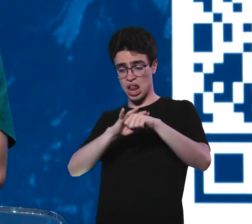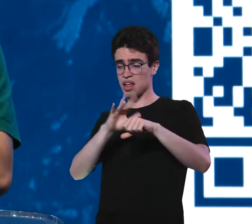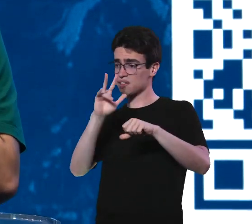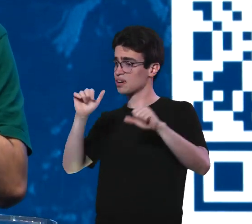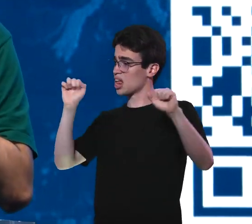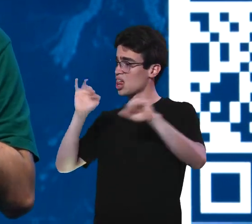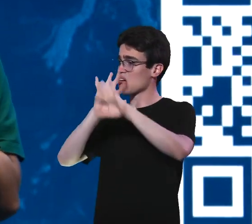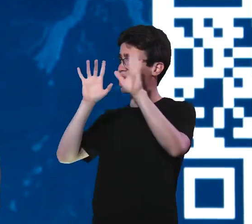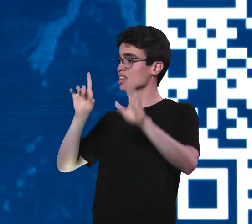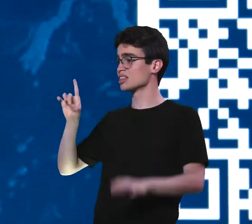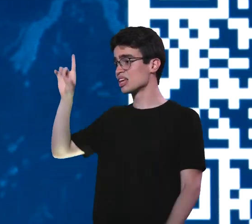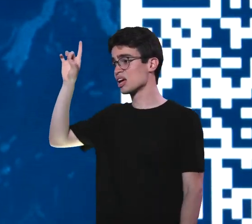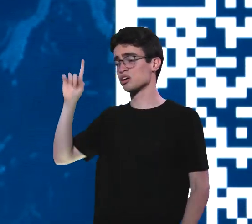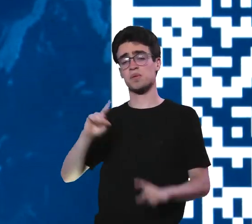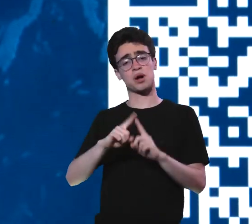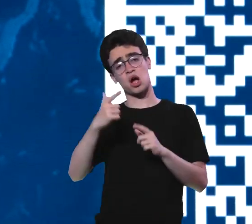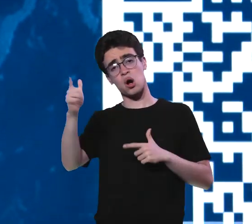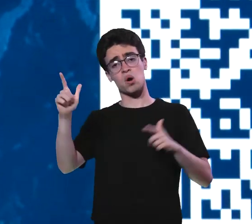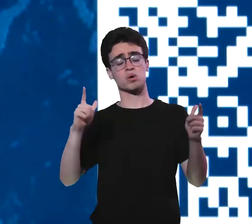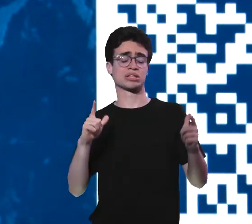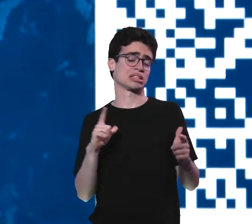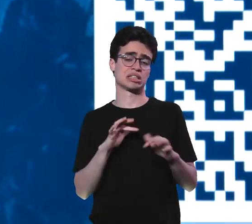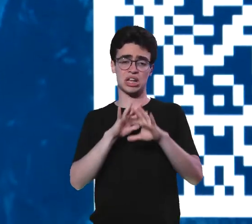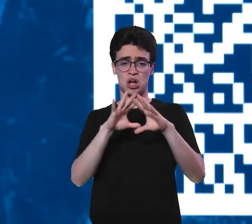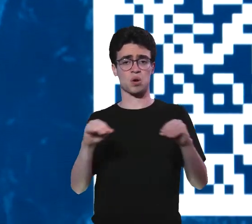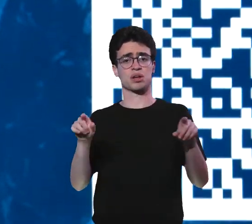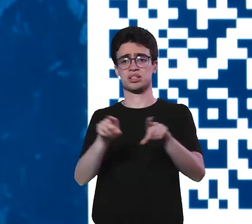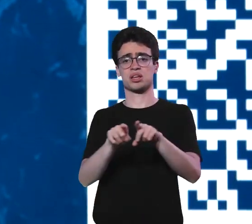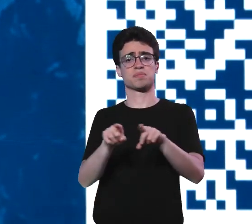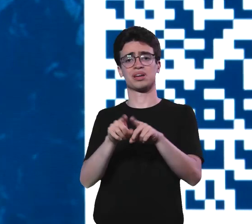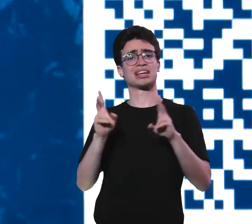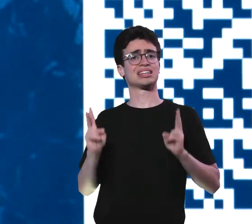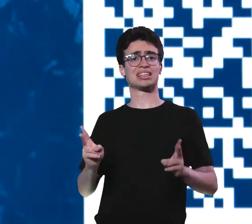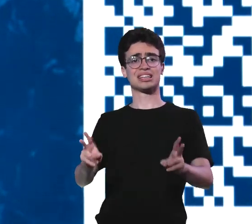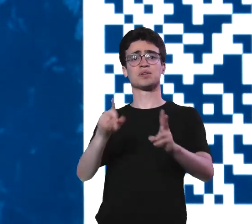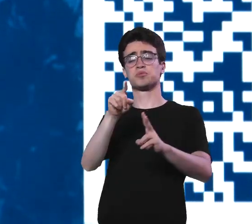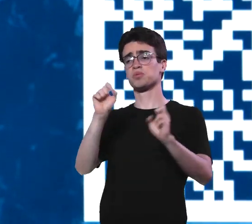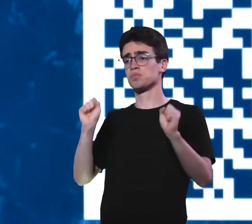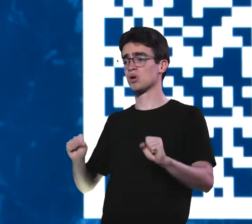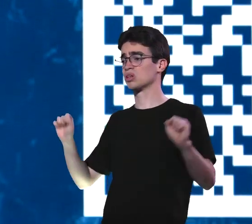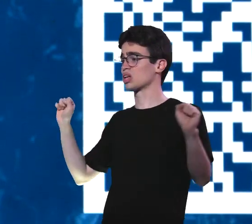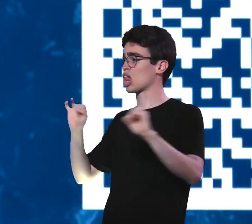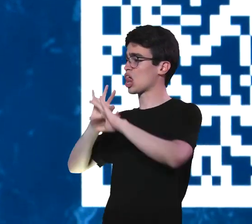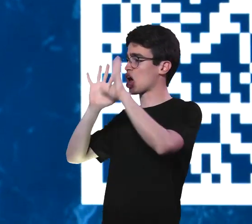glorificam a Deus porque foram curadas. Não importa o que acontecer, glorifique a Deus.